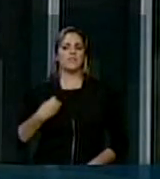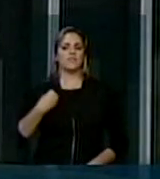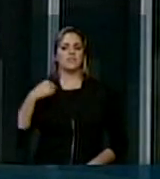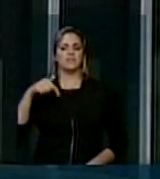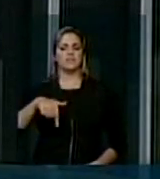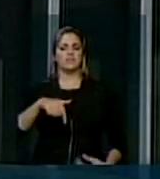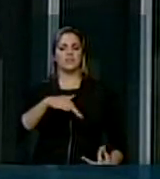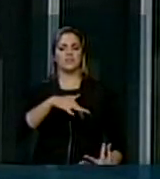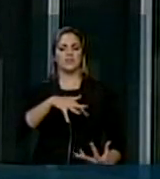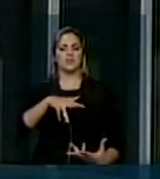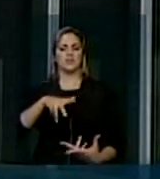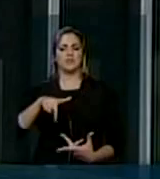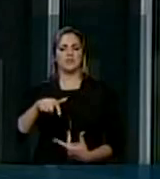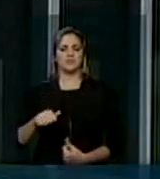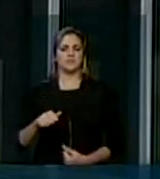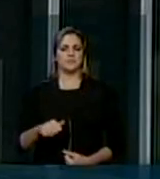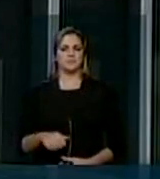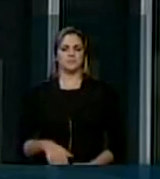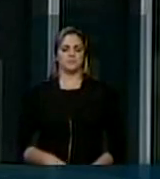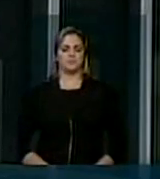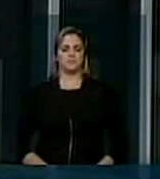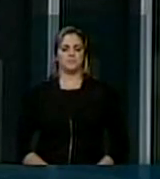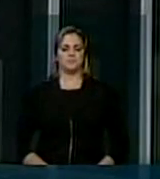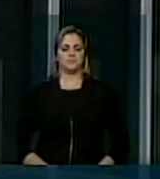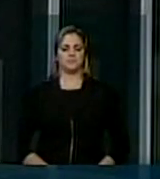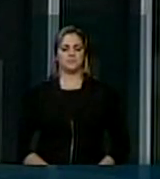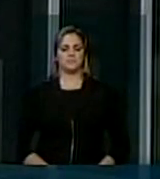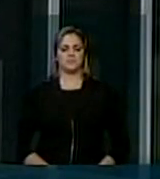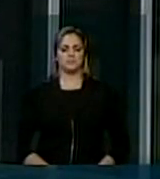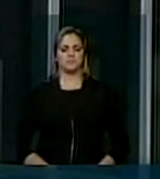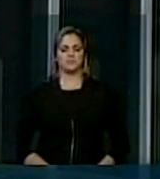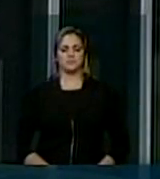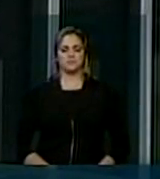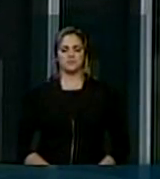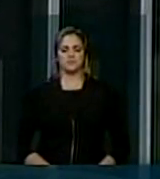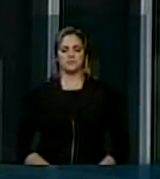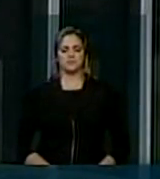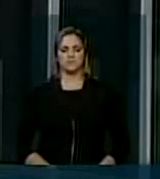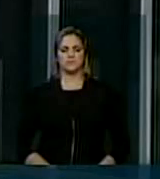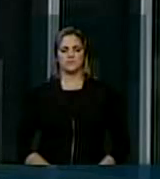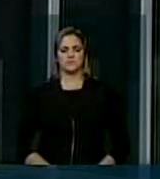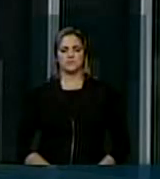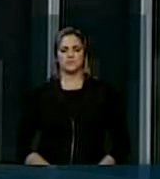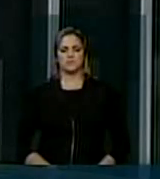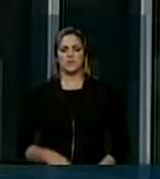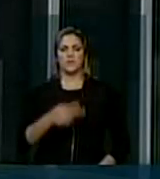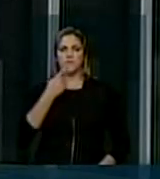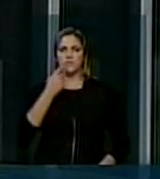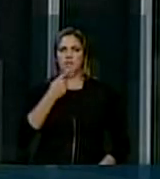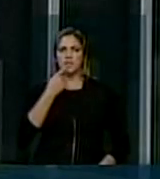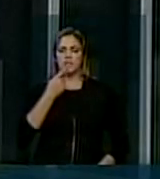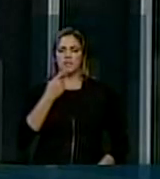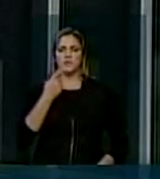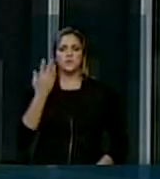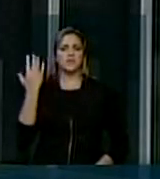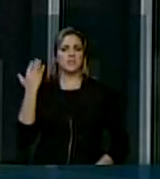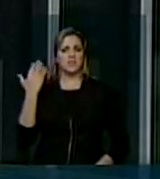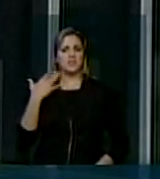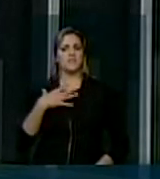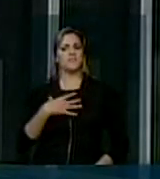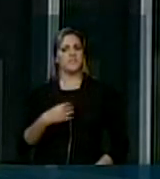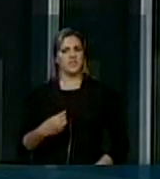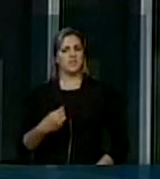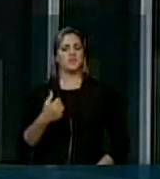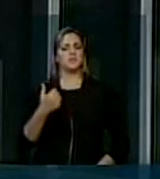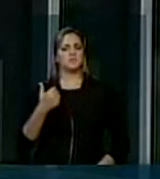face dessa terra. Nós estamos falando de um bom filho, nós